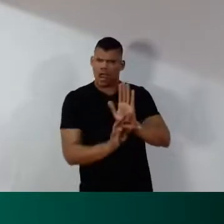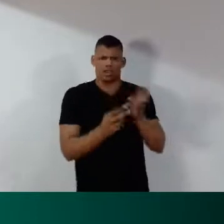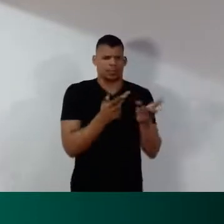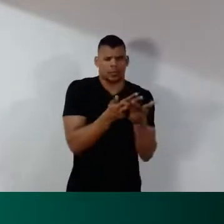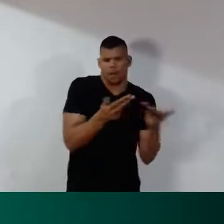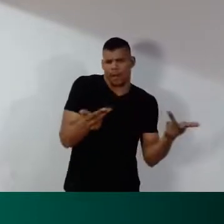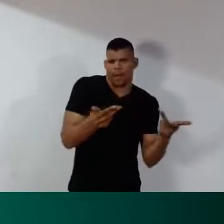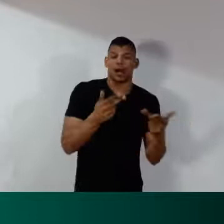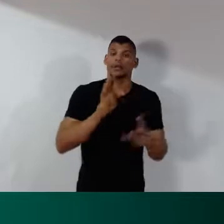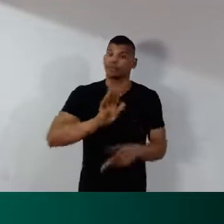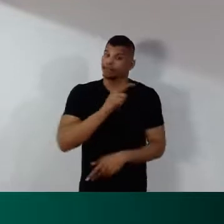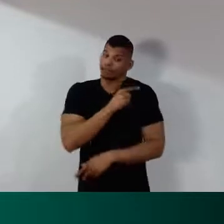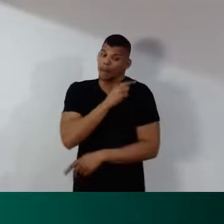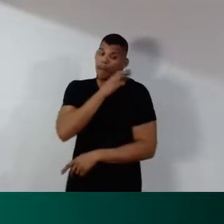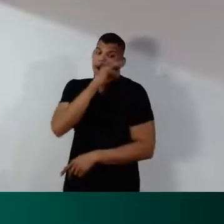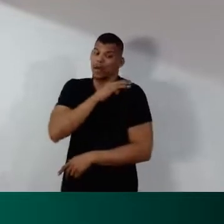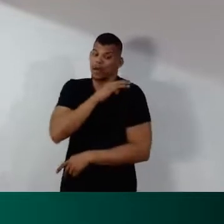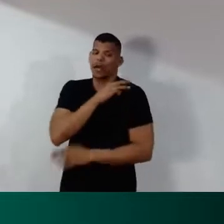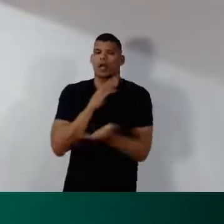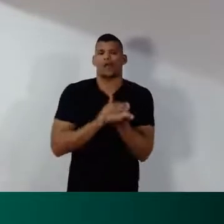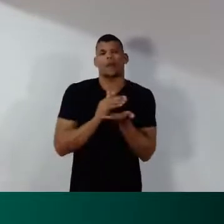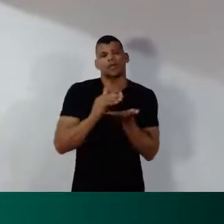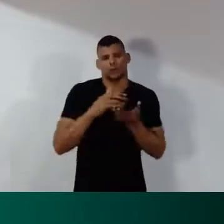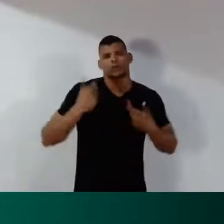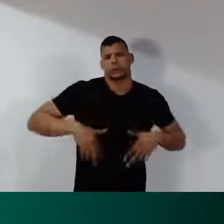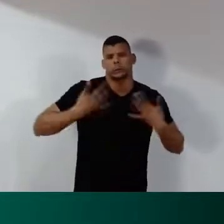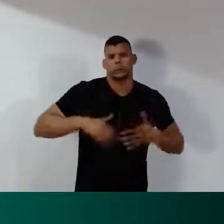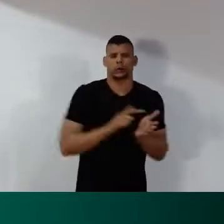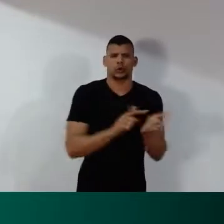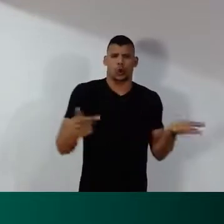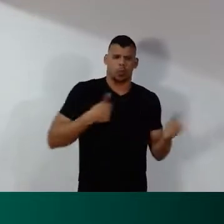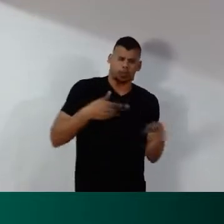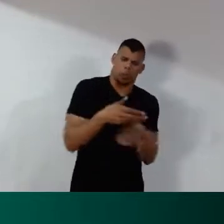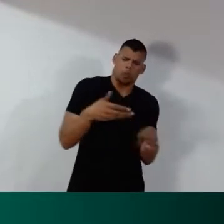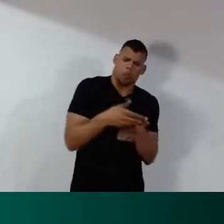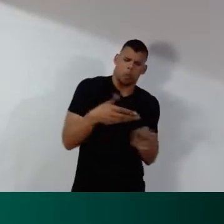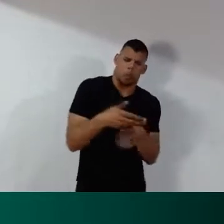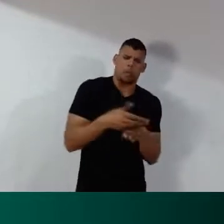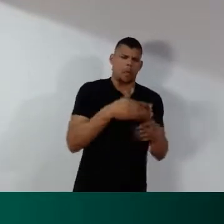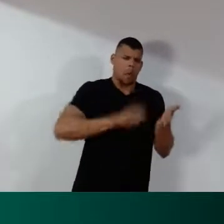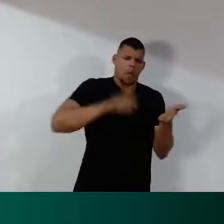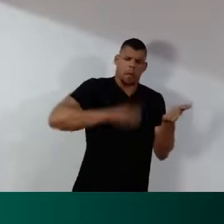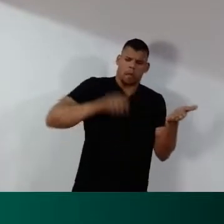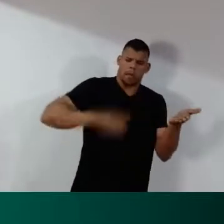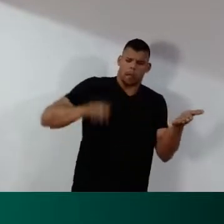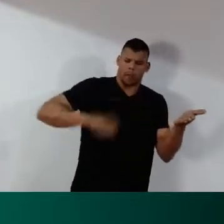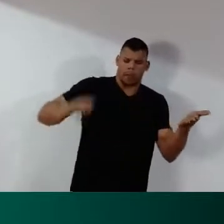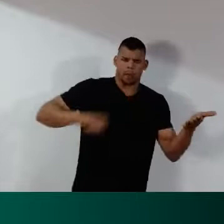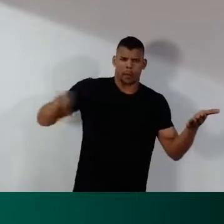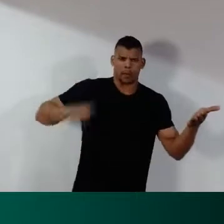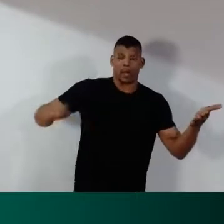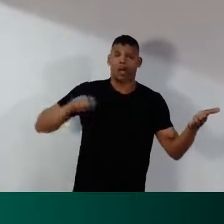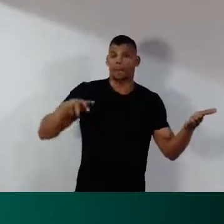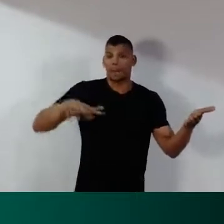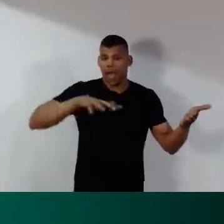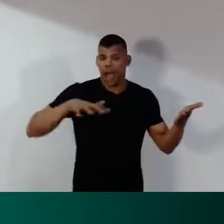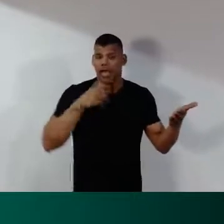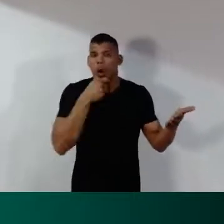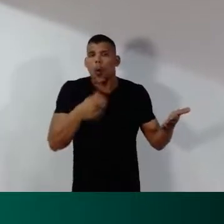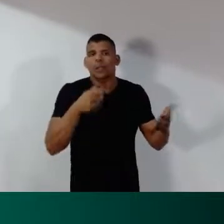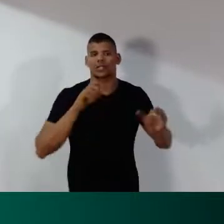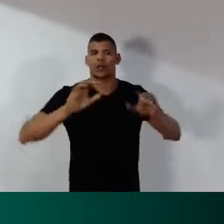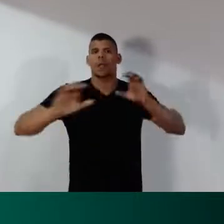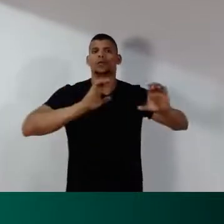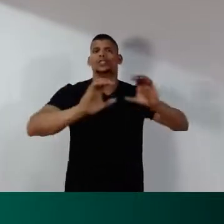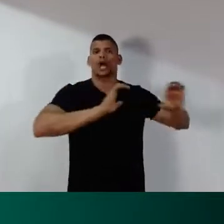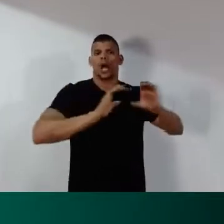ler e depois no ensino médio eu comecei a ser mais intenso no jornalzinho da escola e aí já dava para ver que eu gostava muito da área de jornalismo de